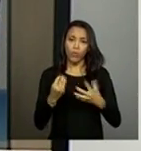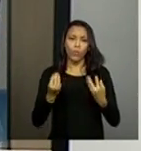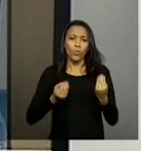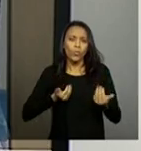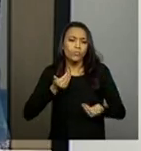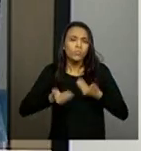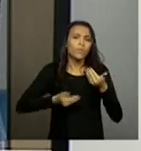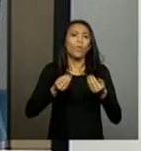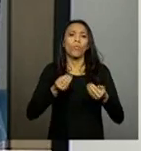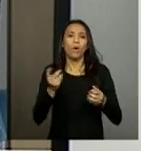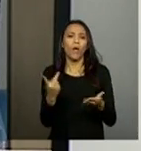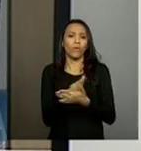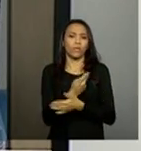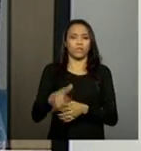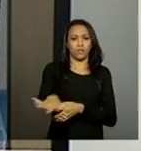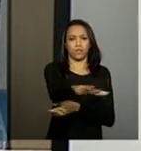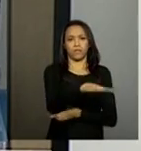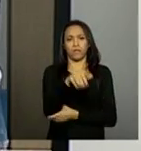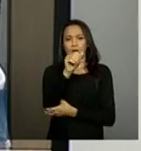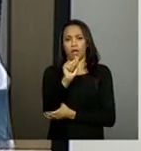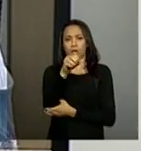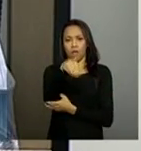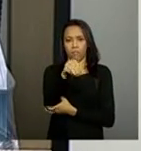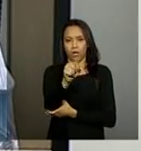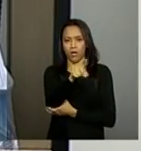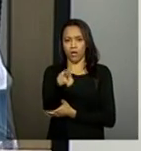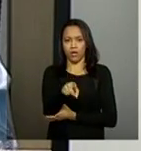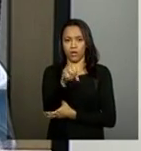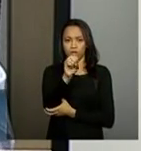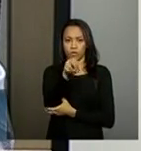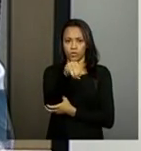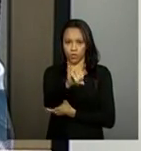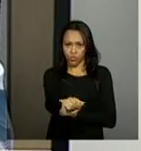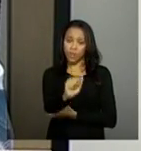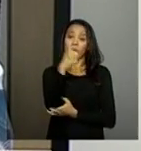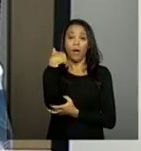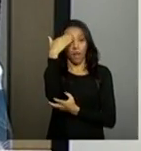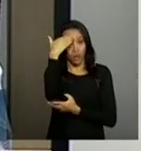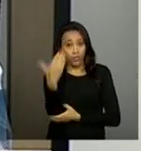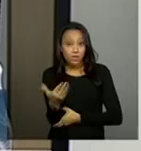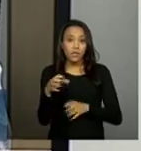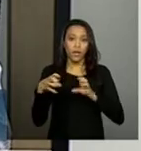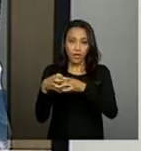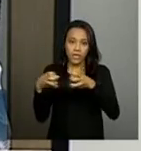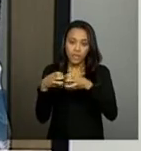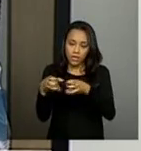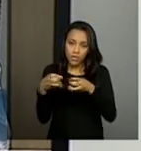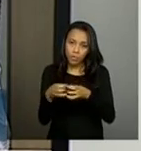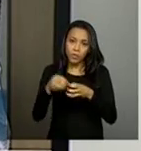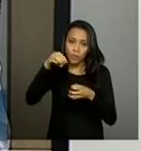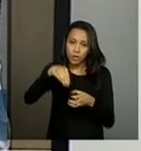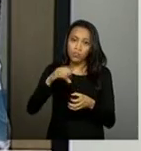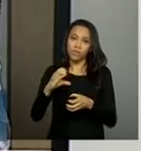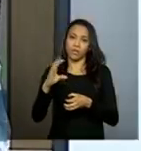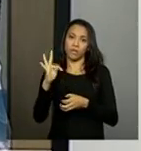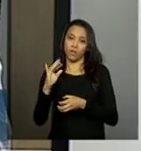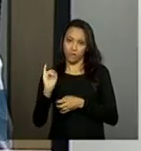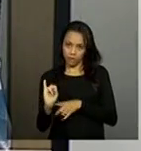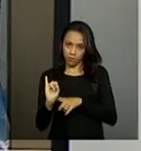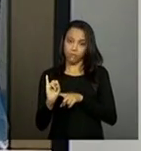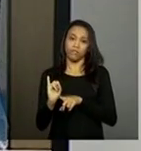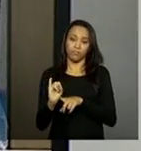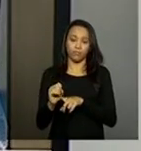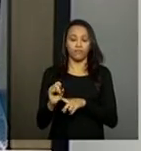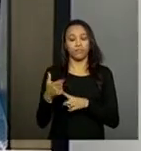Então, Campolina, eu quero mais uma vez te agradecer a equipe do MCTI. Quando eu assumi o Ministério, no